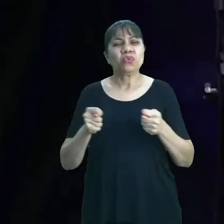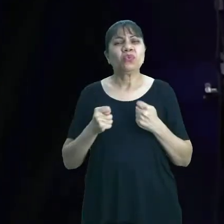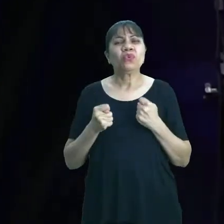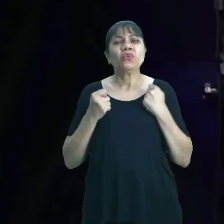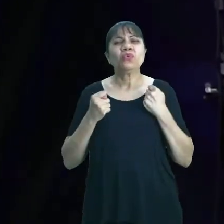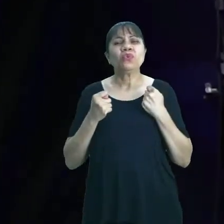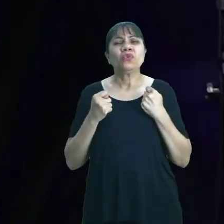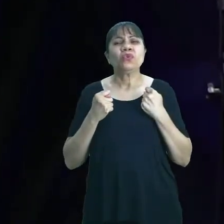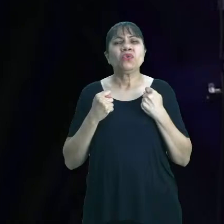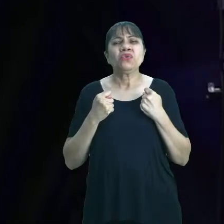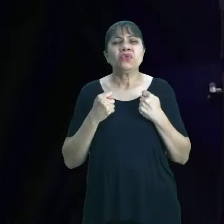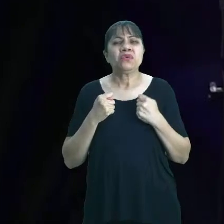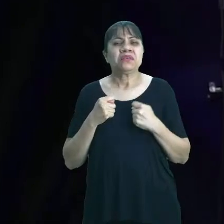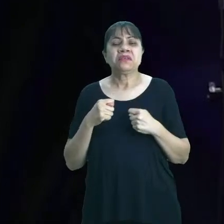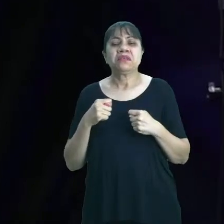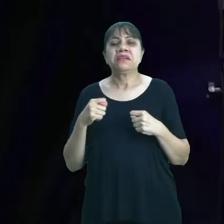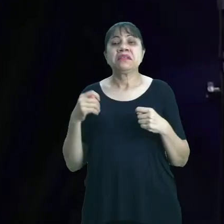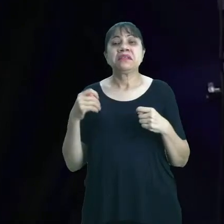grande